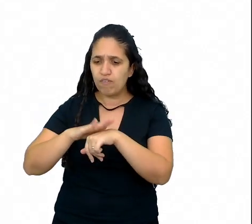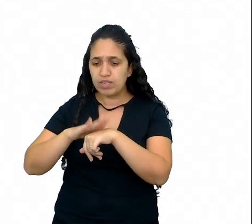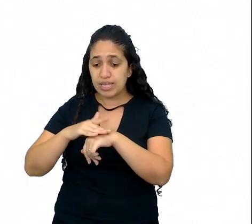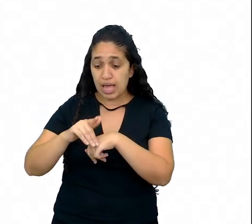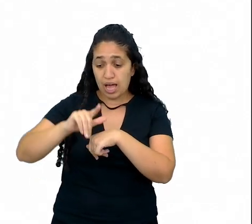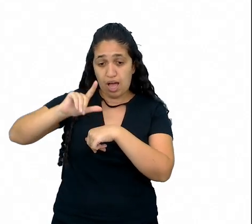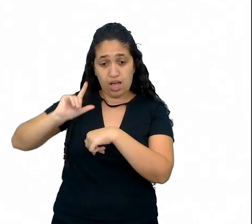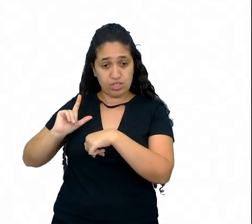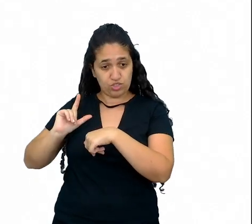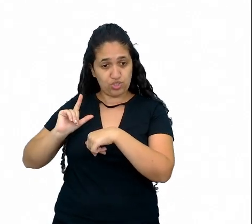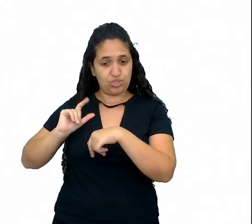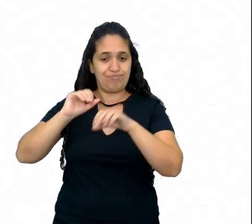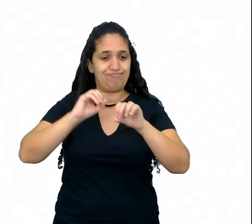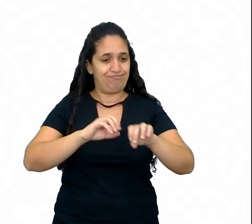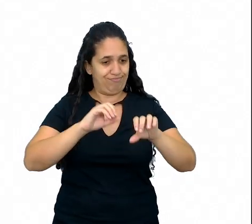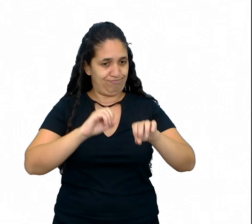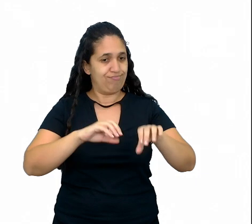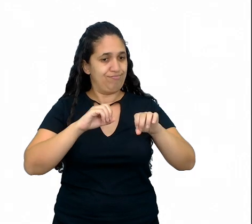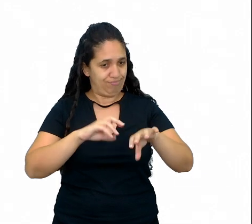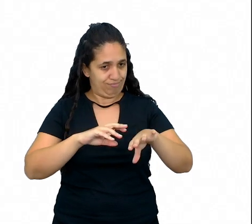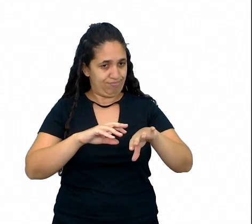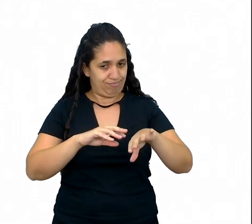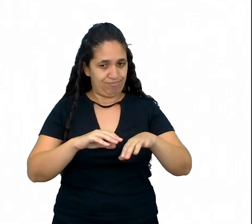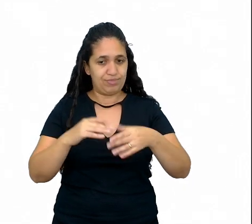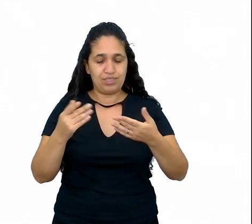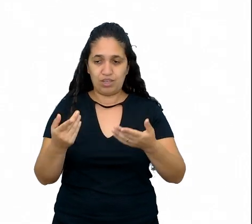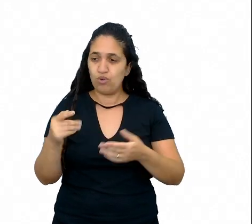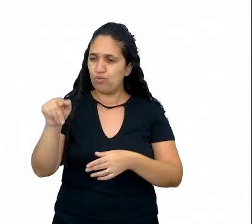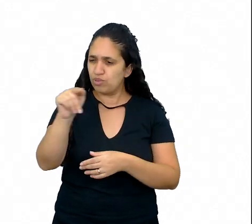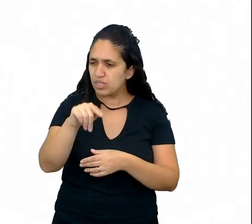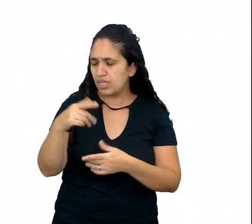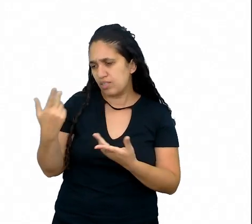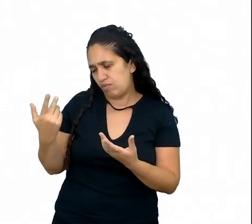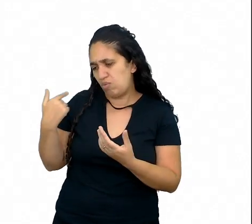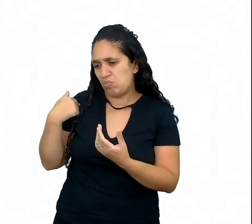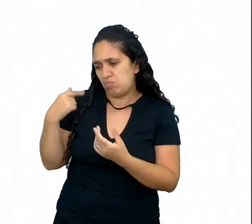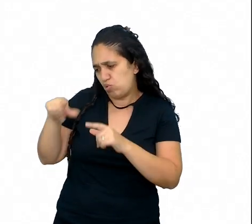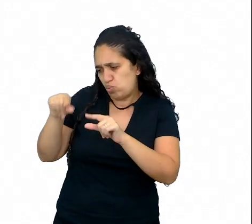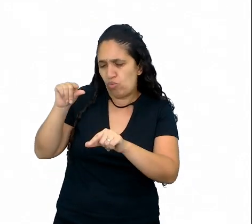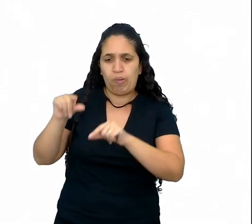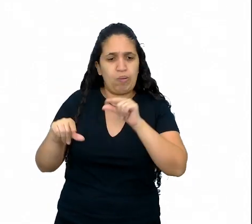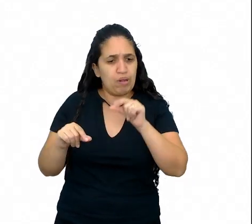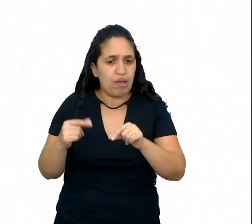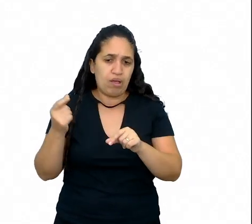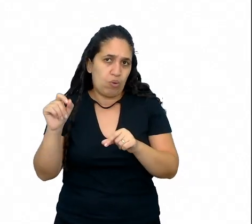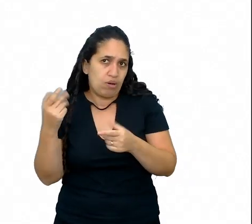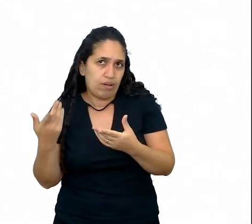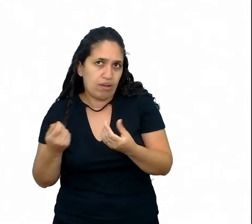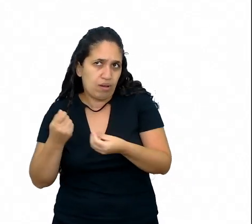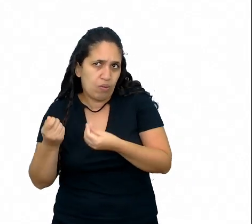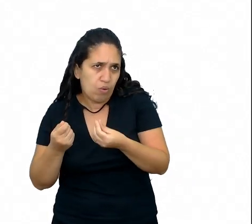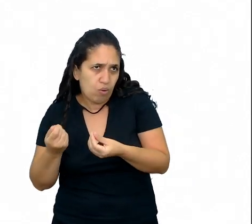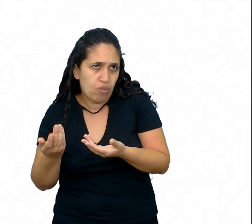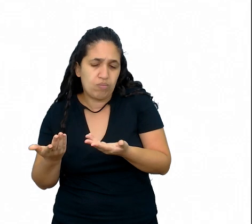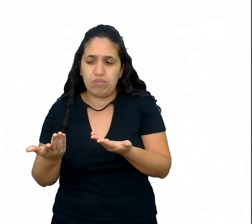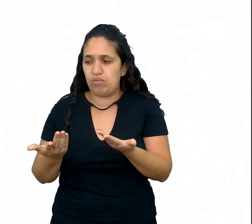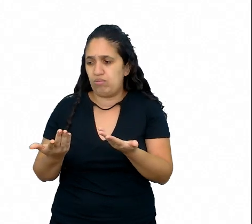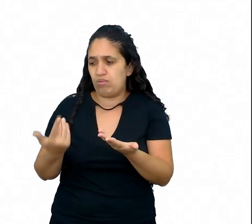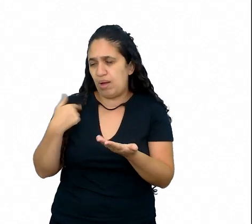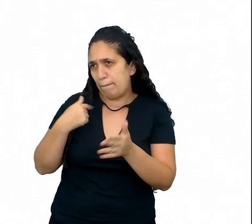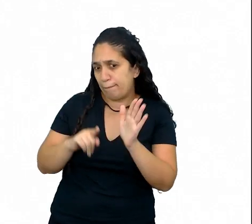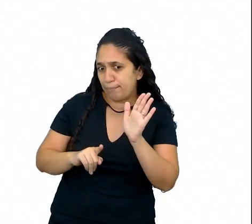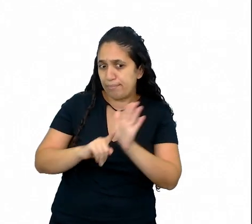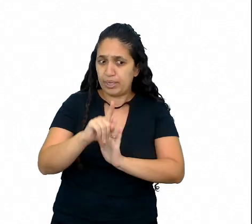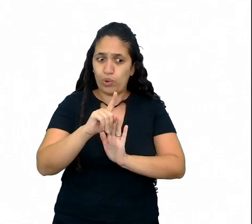de iniciar isso daí, tá? Que é aí que vocês vão definir qual será a âncora, né? Qual que é a